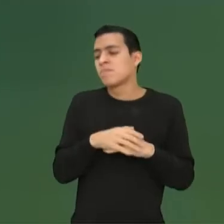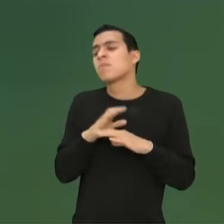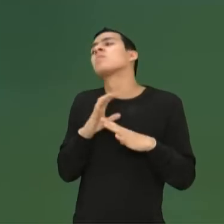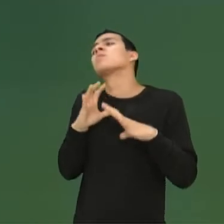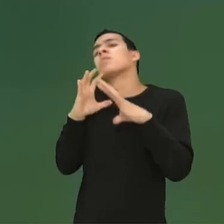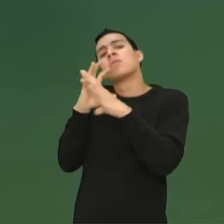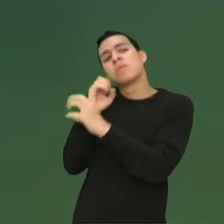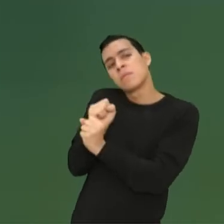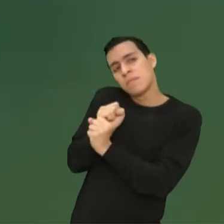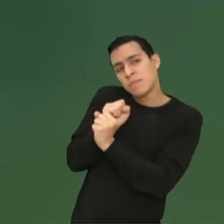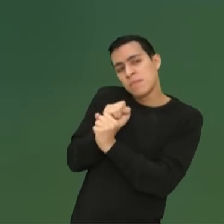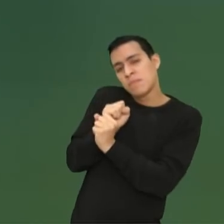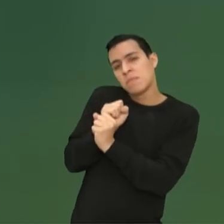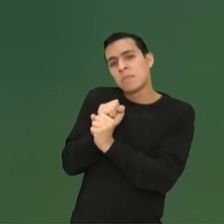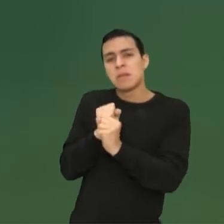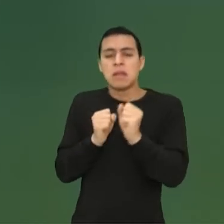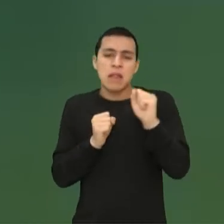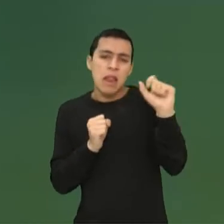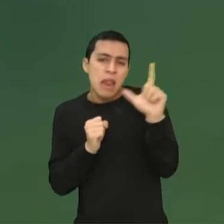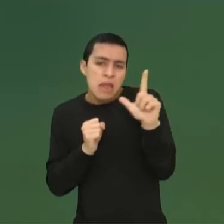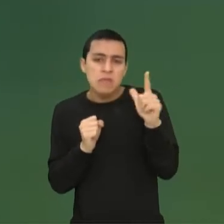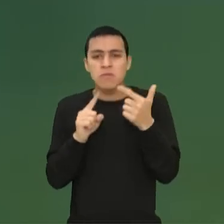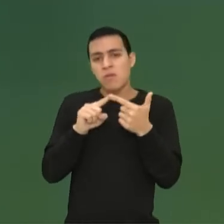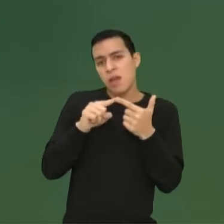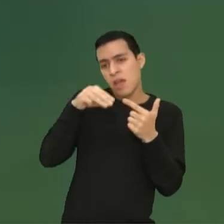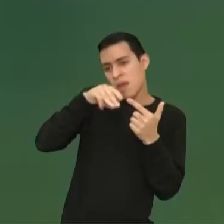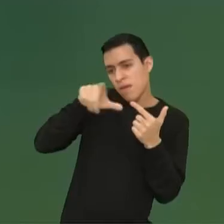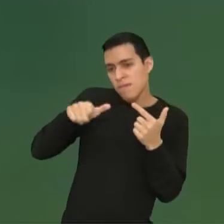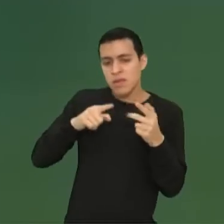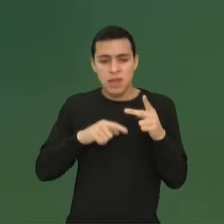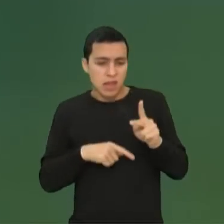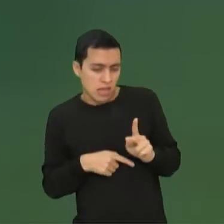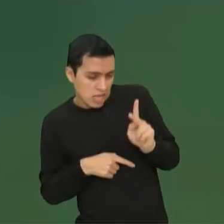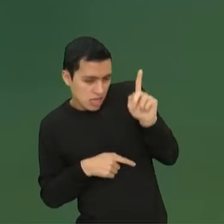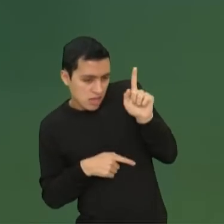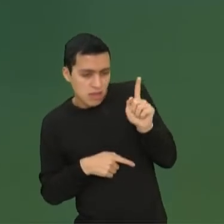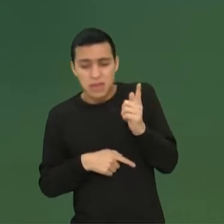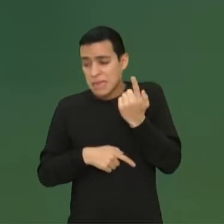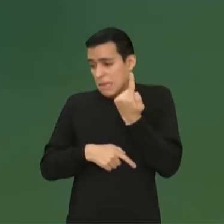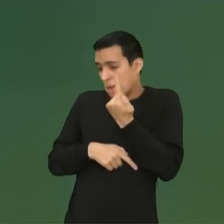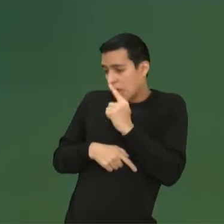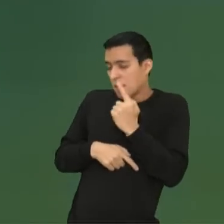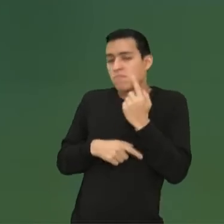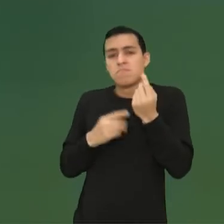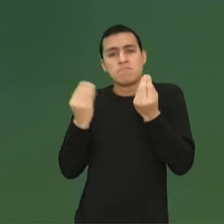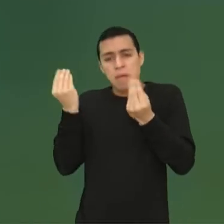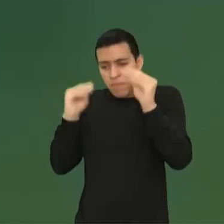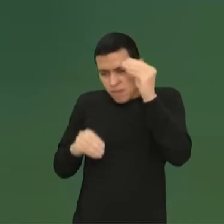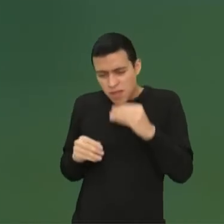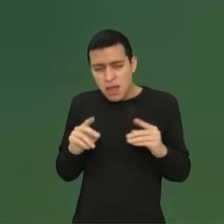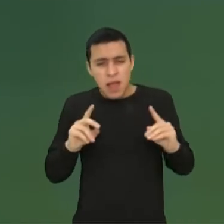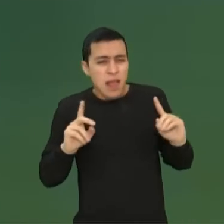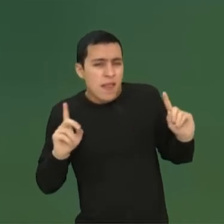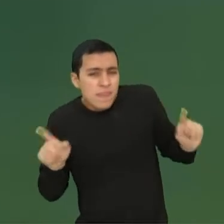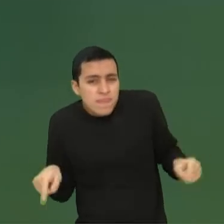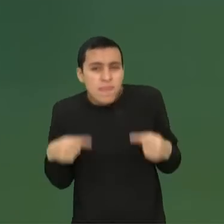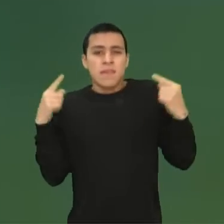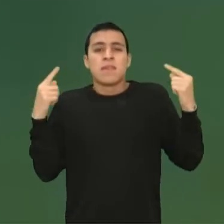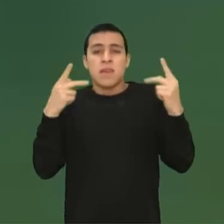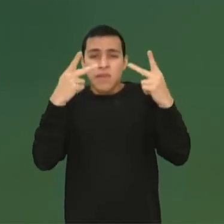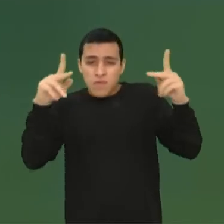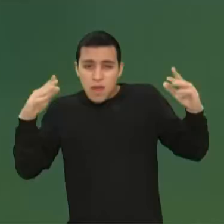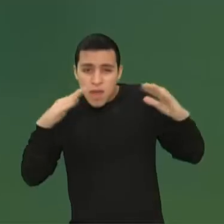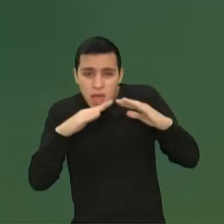medida, litro, ml, quilo, grama. Vamos fazer esse desafio? Abre o armário da